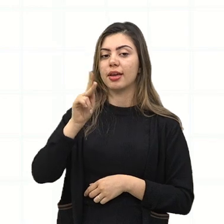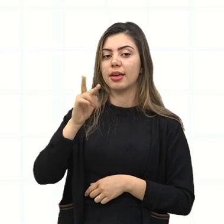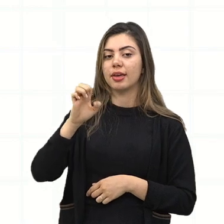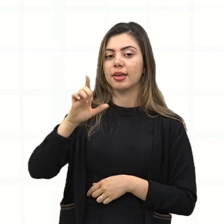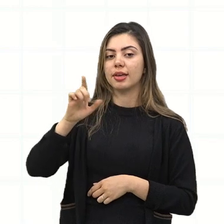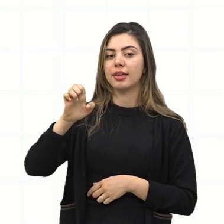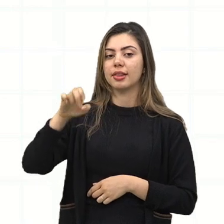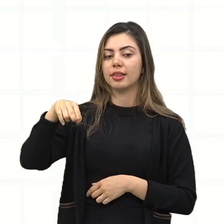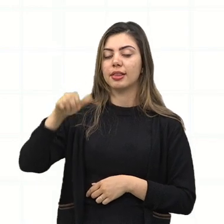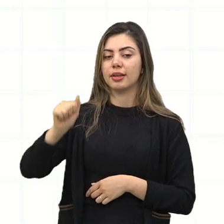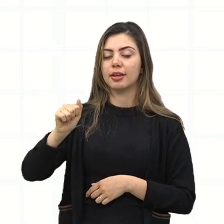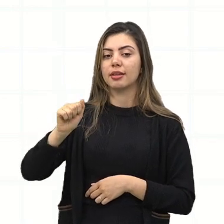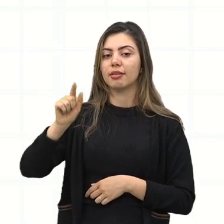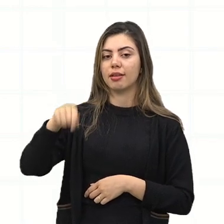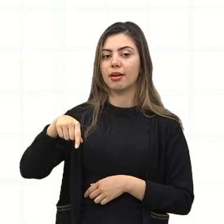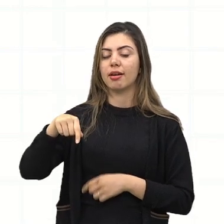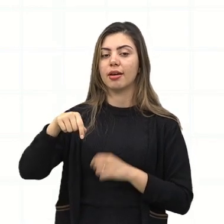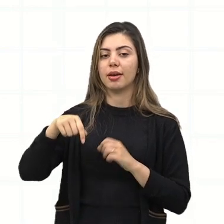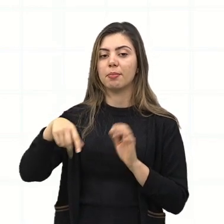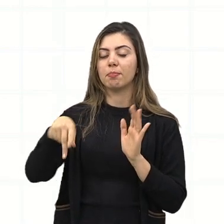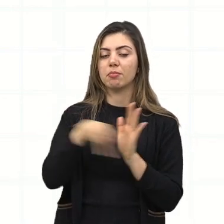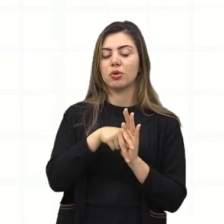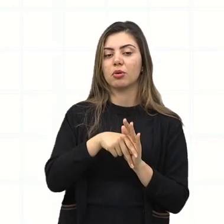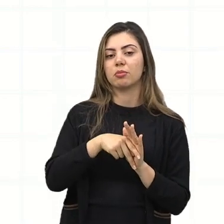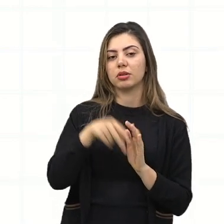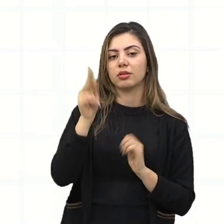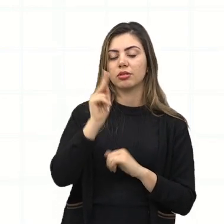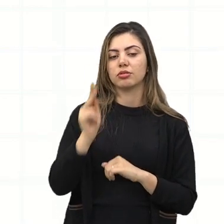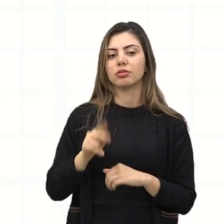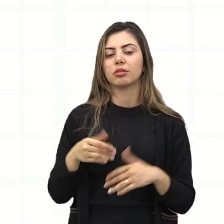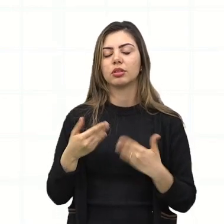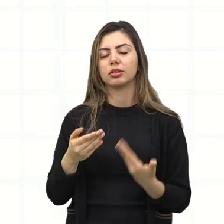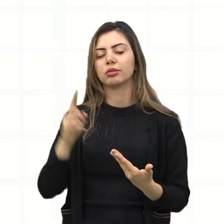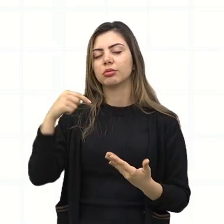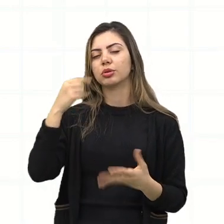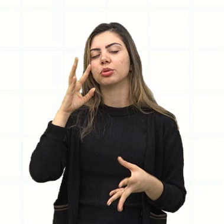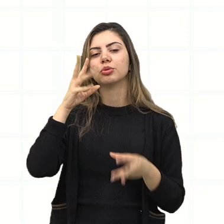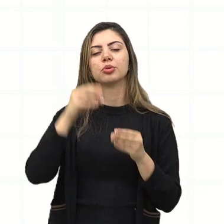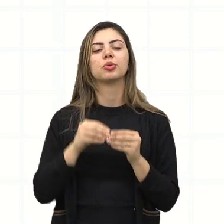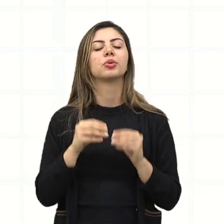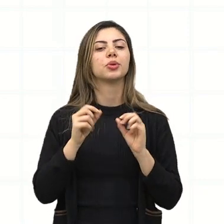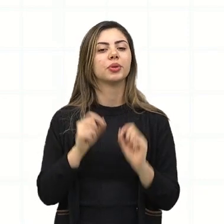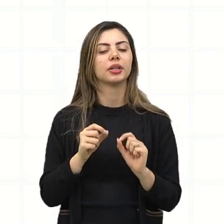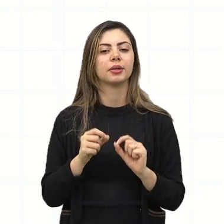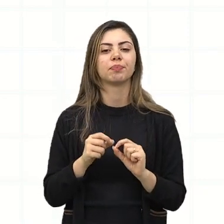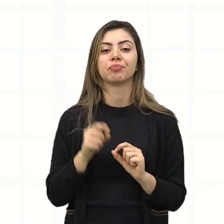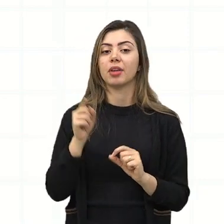faça a correção na lousa. Então, o que a gente pode concluir? Que